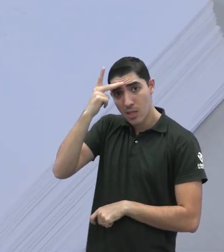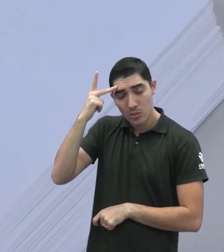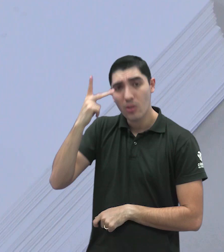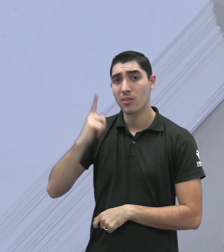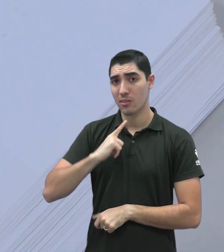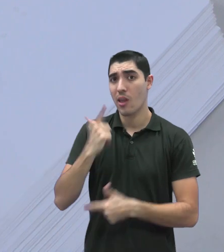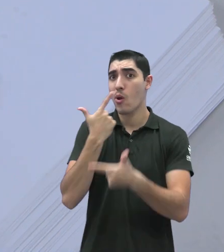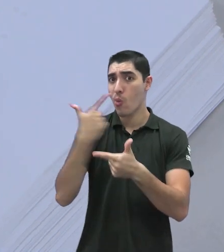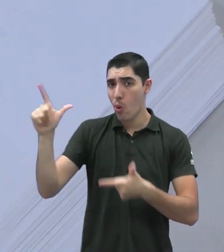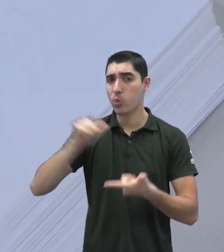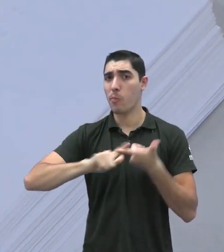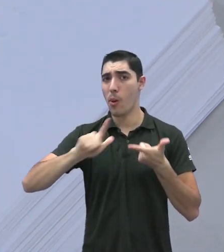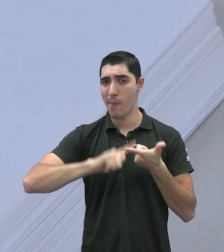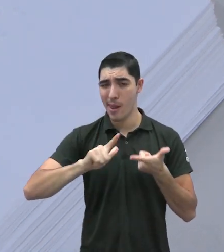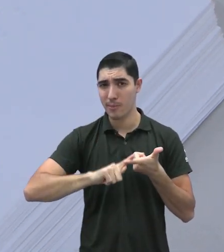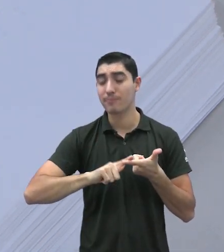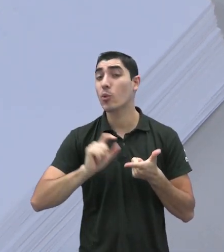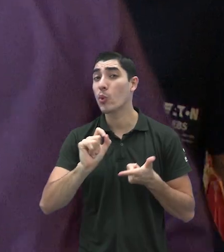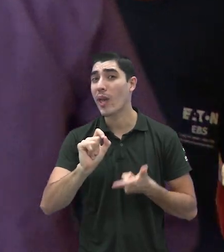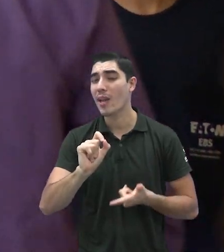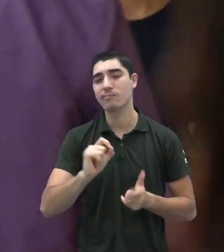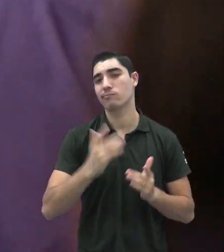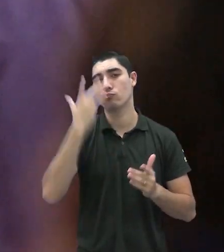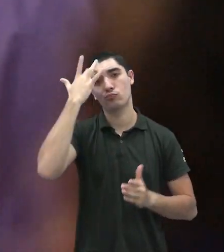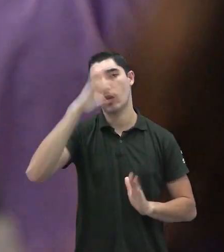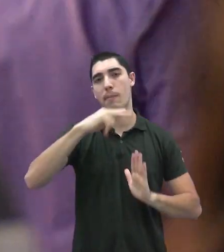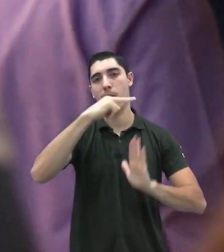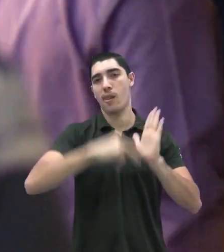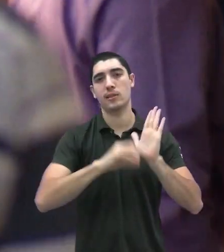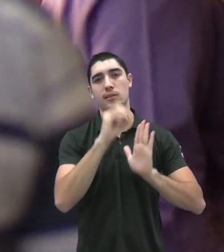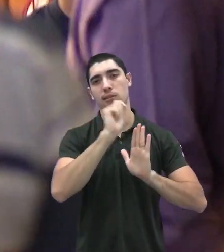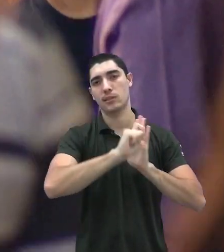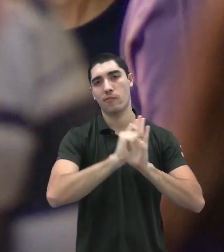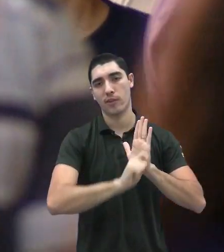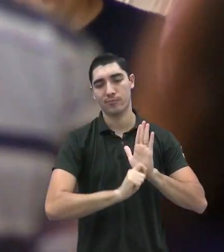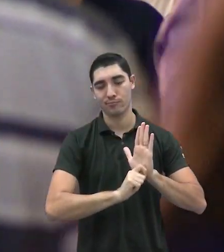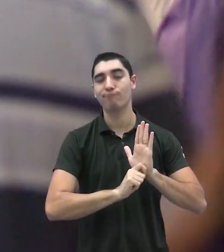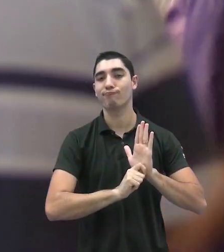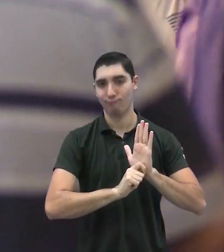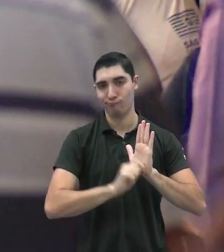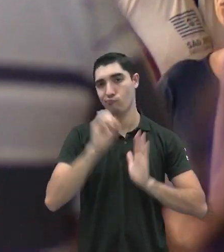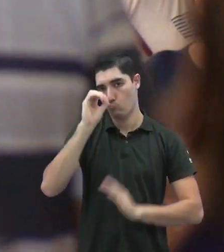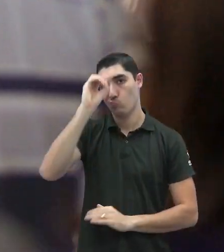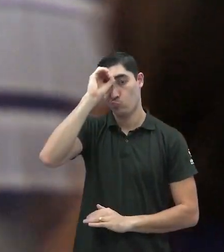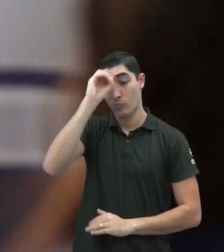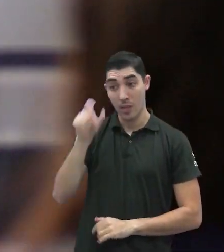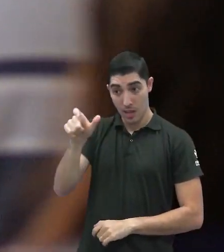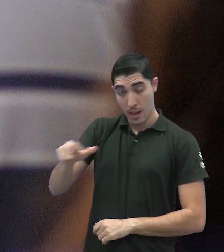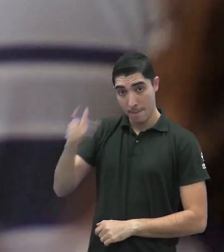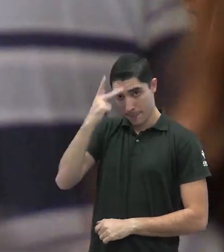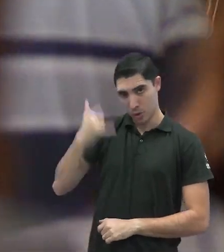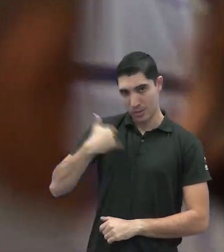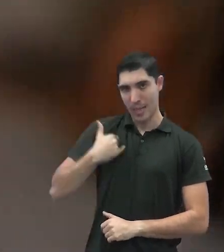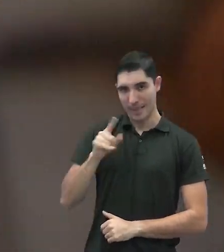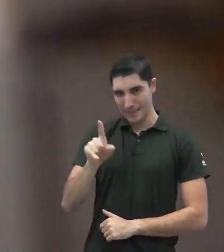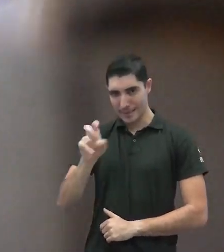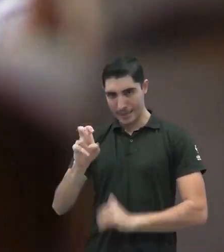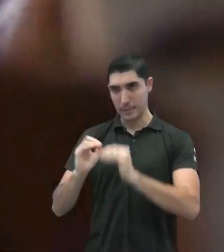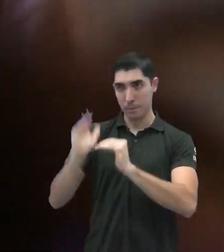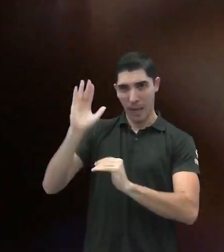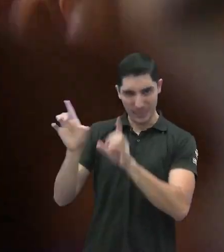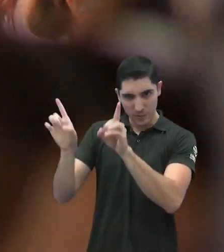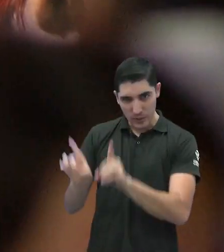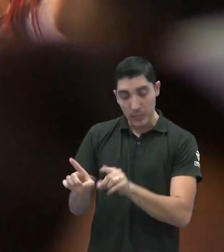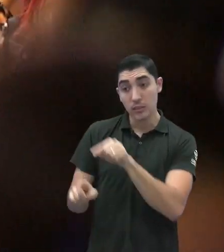essas pessoas ainda enfrentam outra barreira, o analfabetismo. Entre as pessoas com deficiência de 15 anos ou